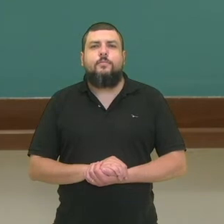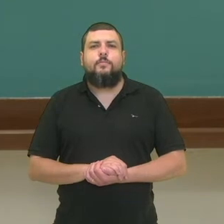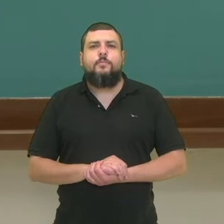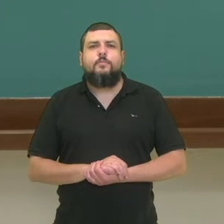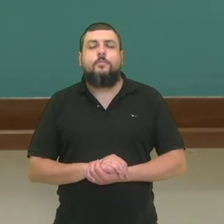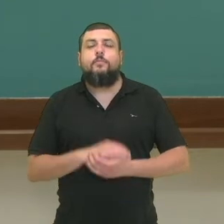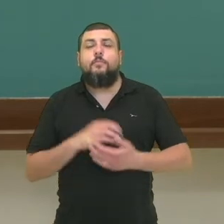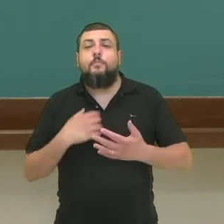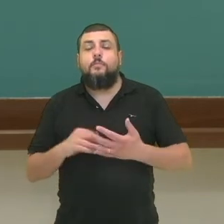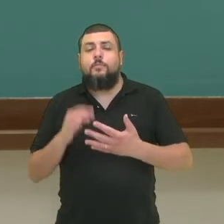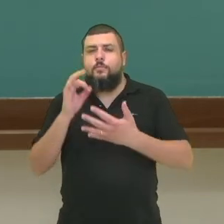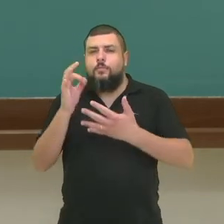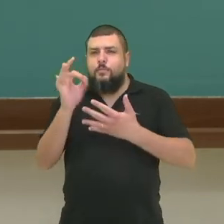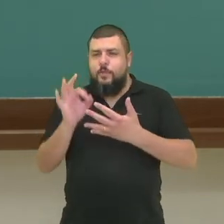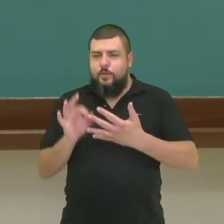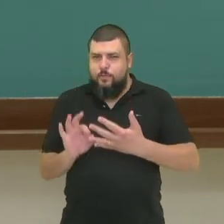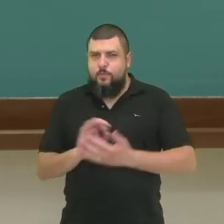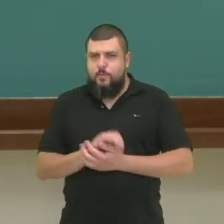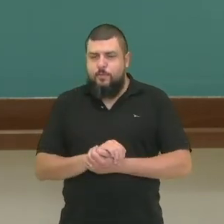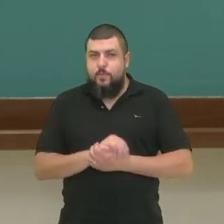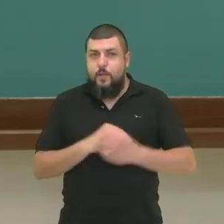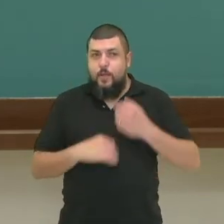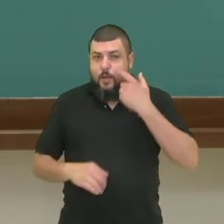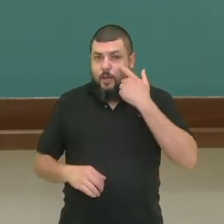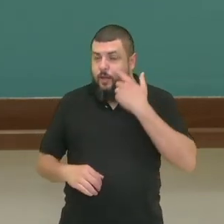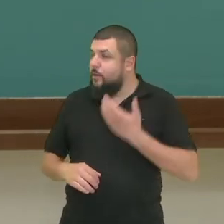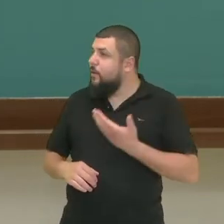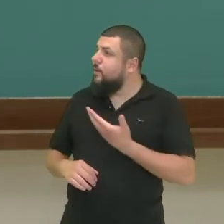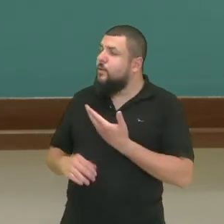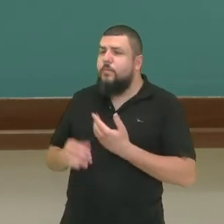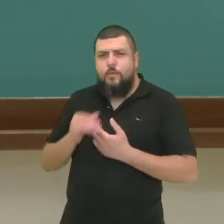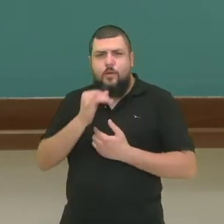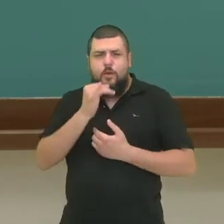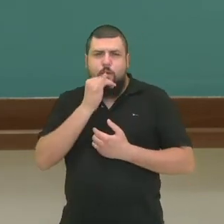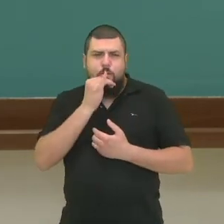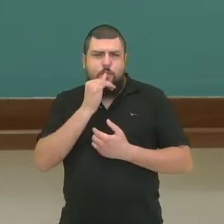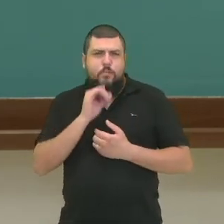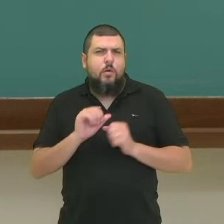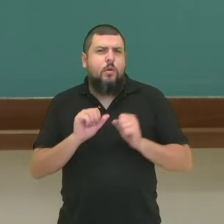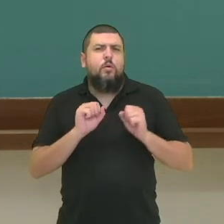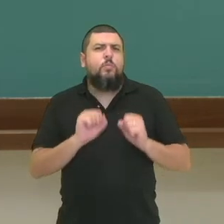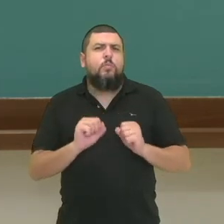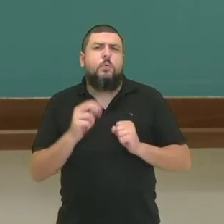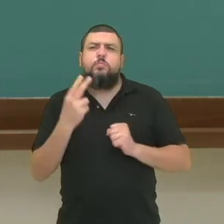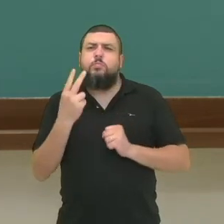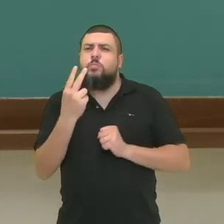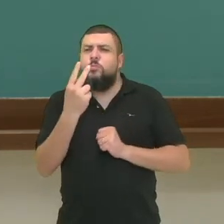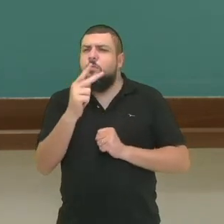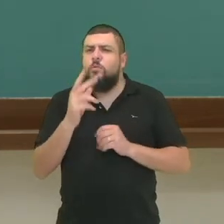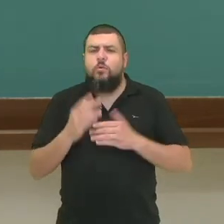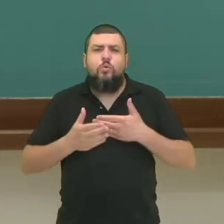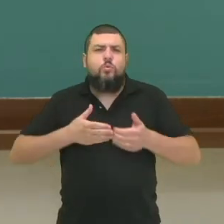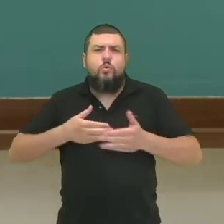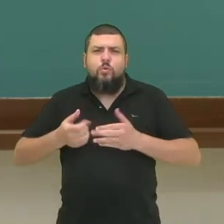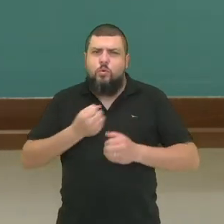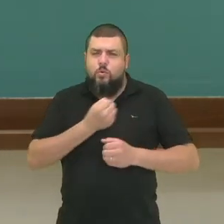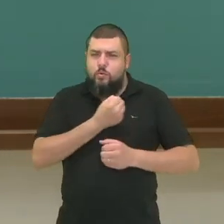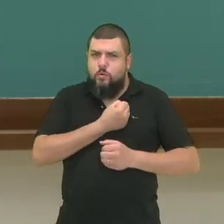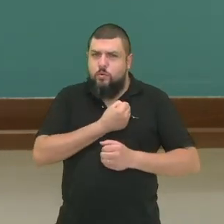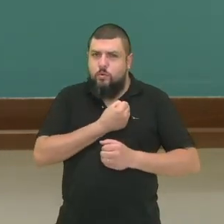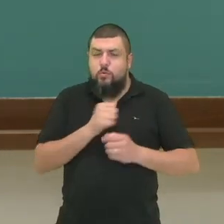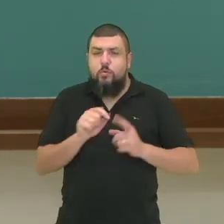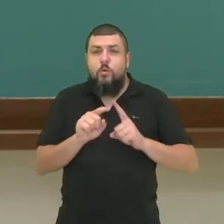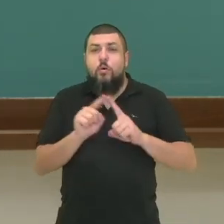Vamos conferir então? Aqui no meu slide eu fiz um exemplo, mas você pode fazer aí também qualquer exemplo, também levando em